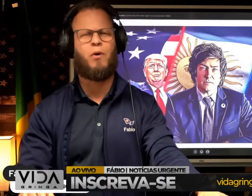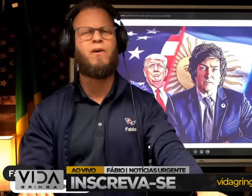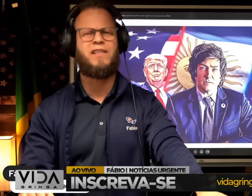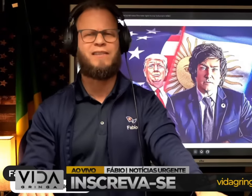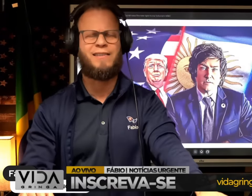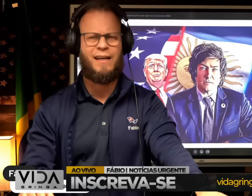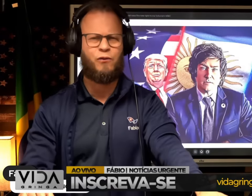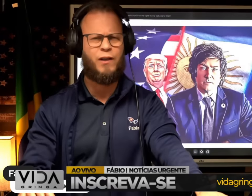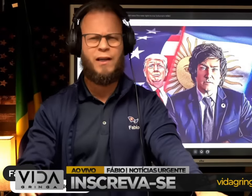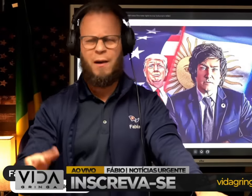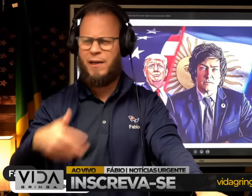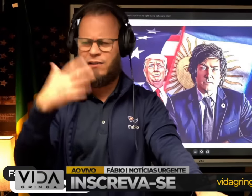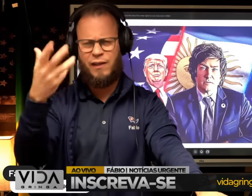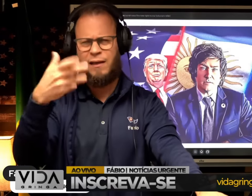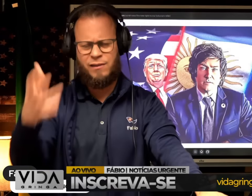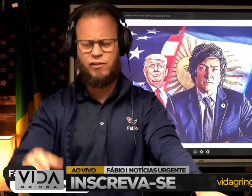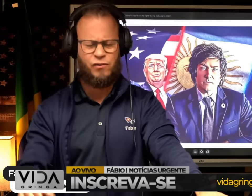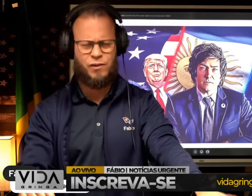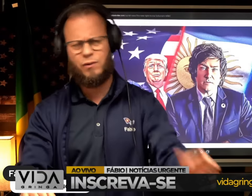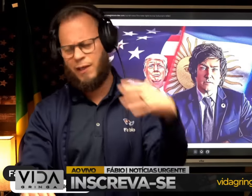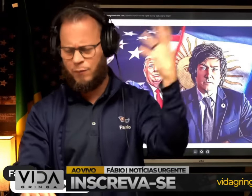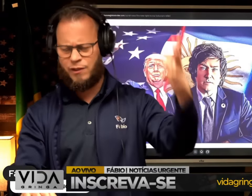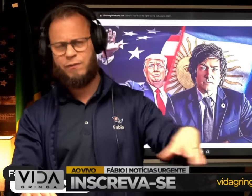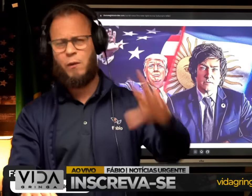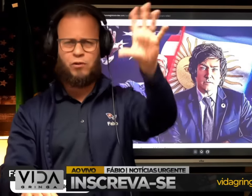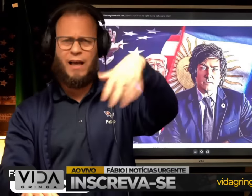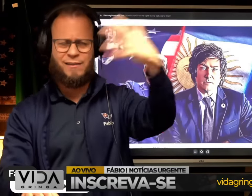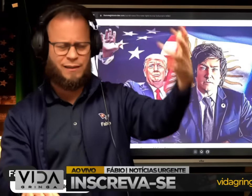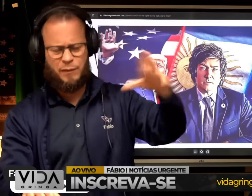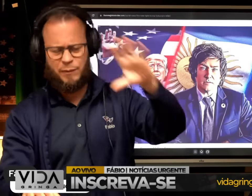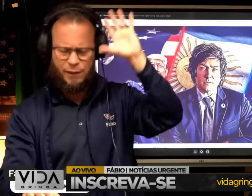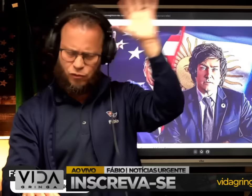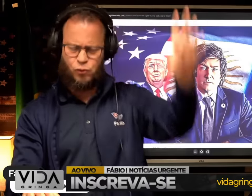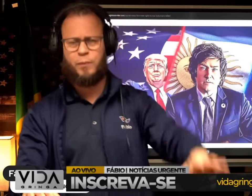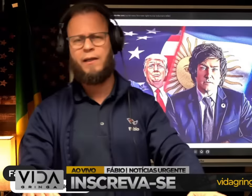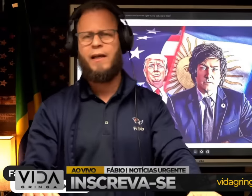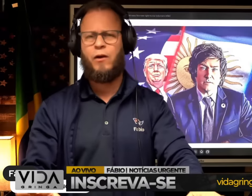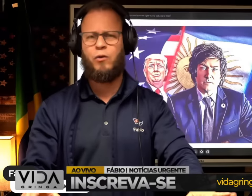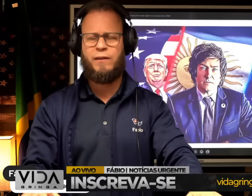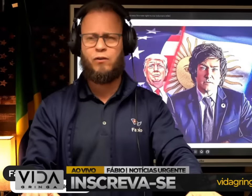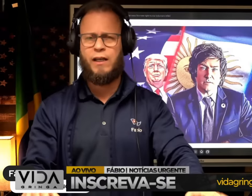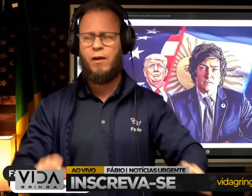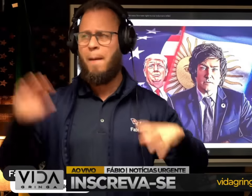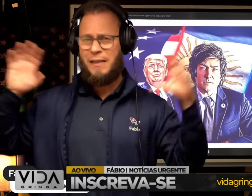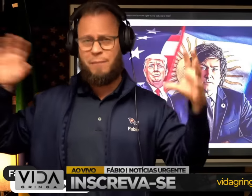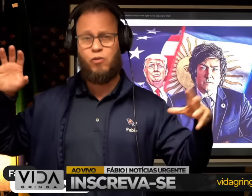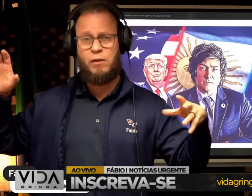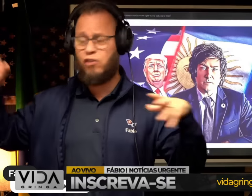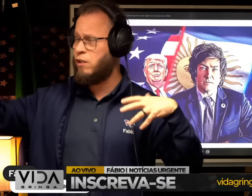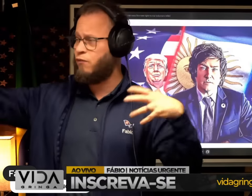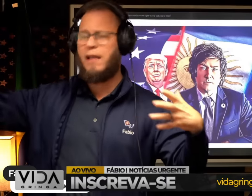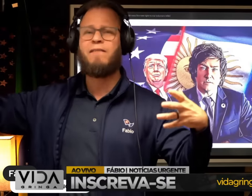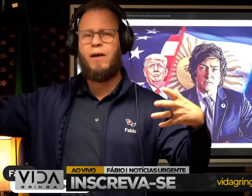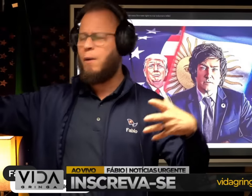coisa boa vir de Nazaré não foi parece que falaram assim de Jesus eu não me lembro direito aí eu posso tá rasgando a Bíblia aqui desculpa aí eu não entendo direito mas é mais ou menos